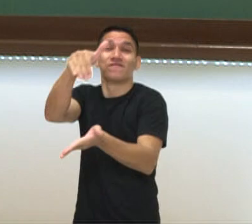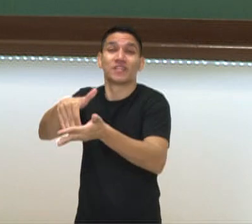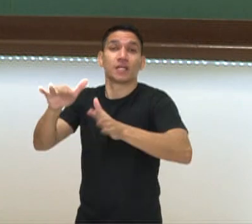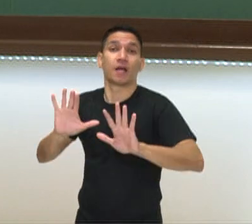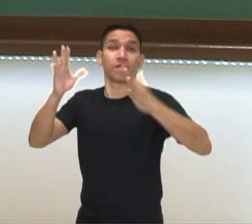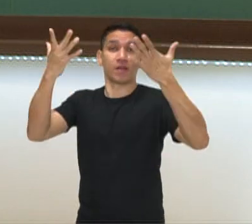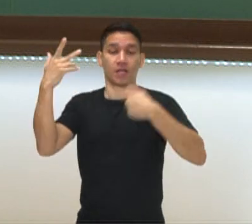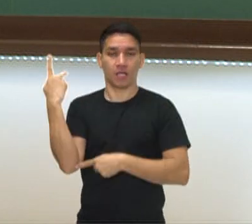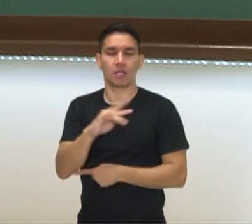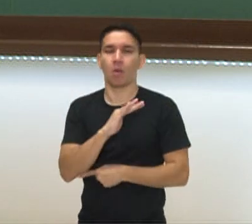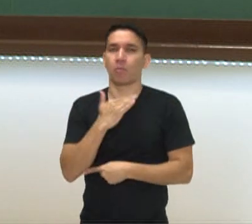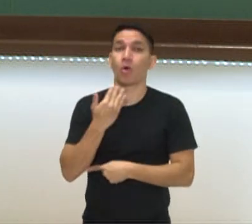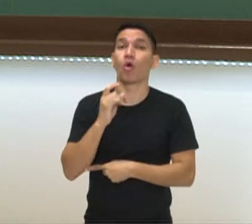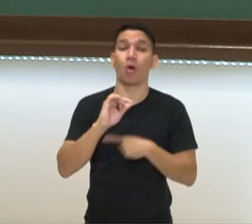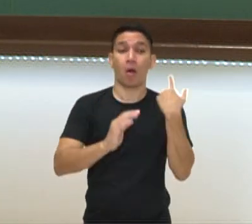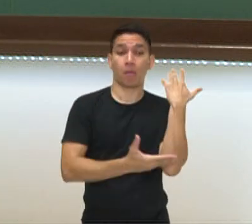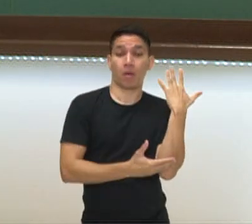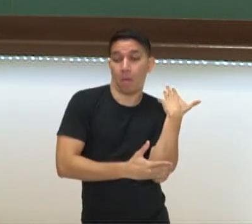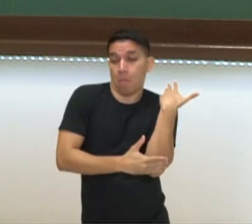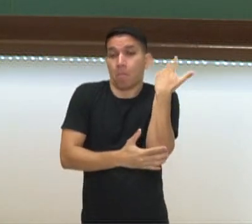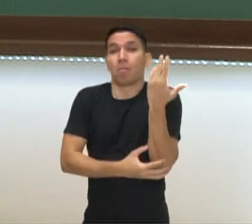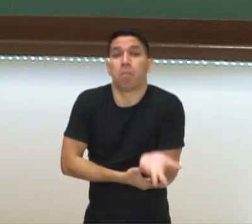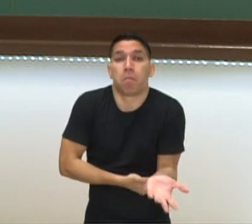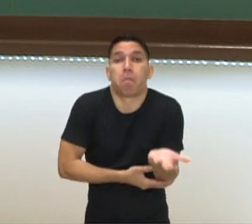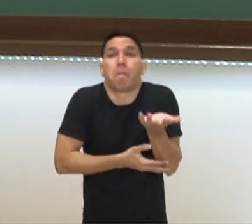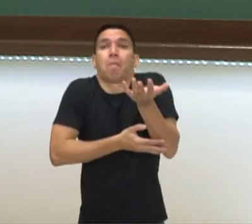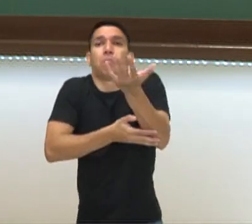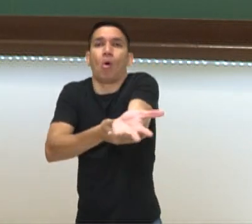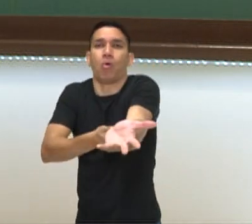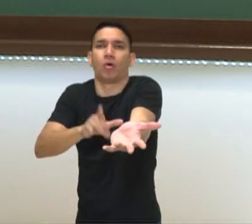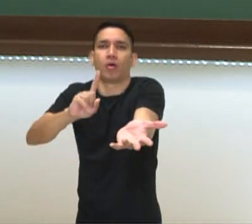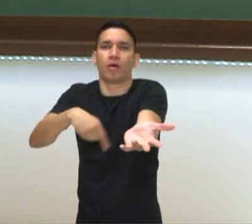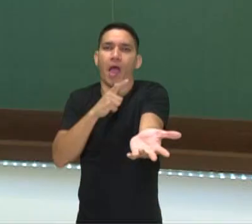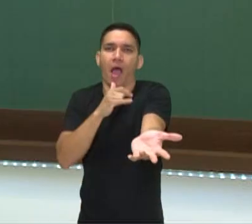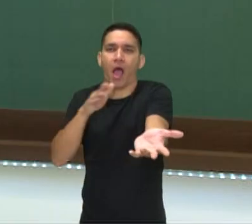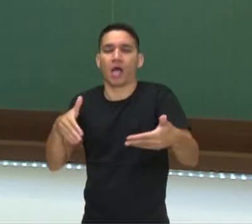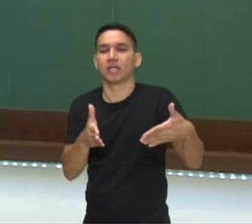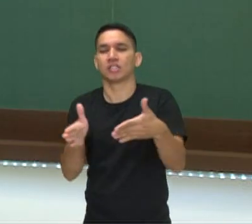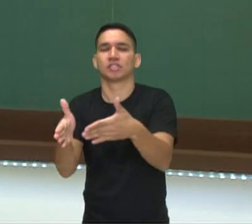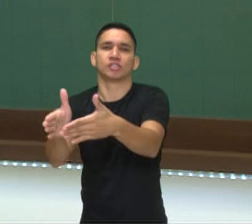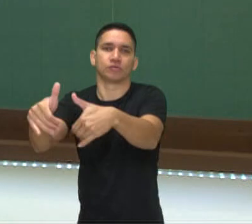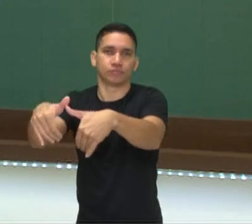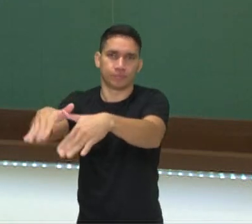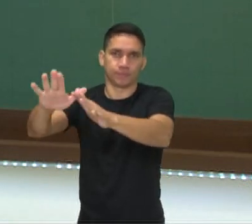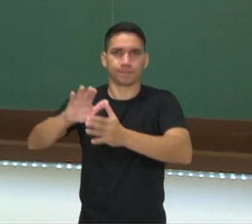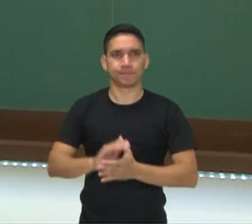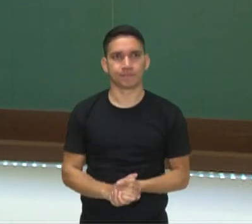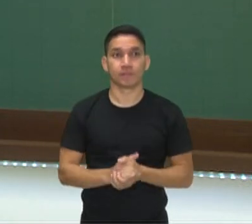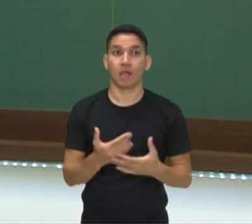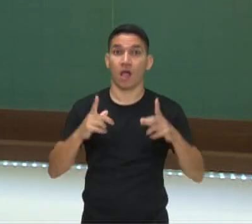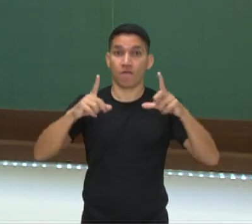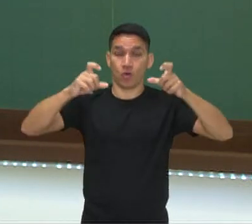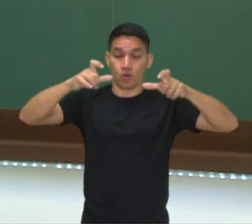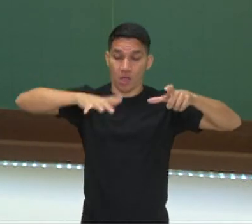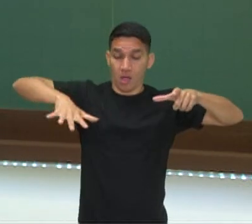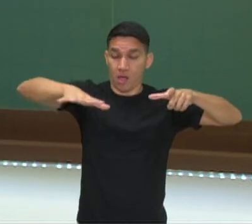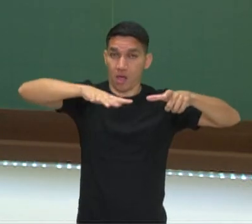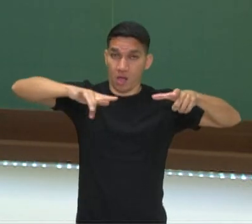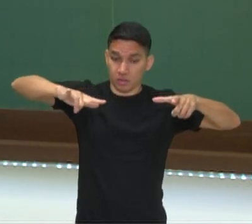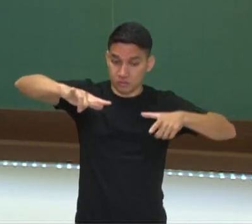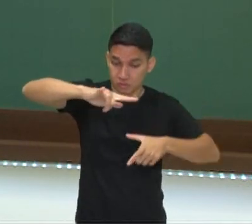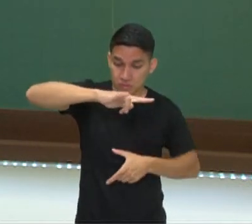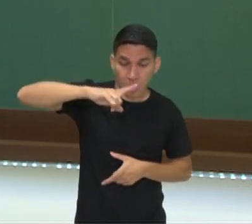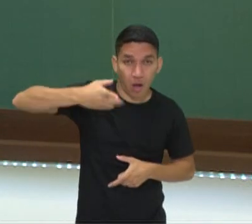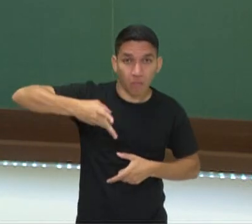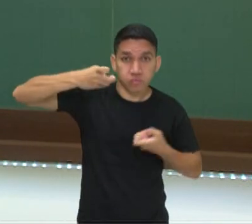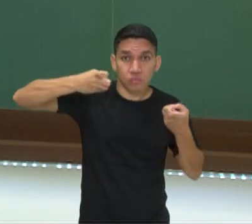festival dos mortos eles jogam esses troncos no rio. E é nesse local então que acontece. E aqui temos uma foto aérea dessa